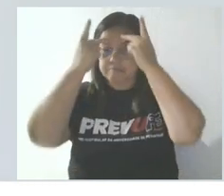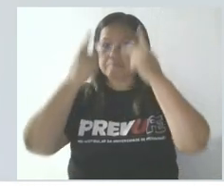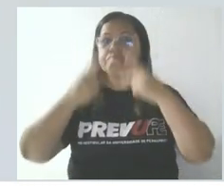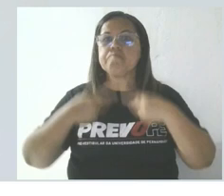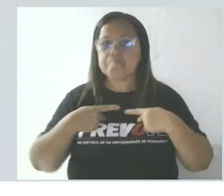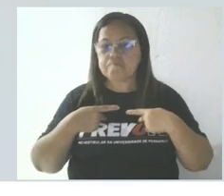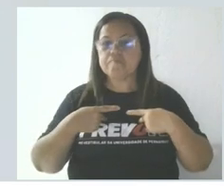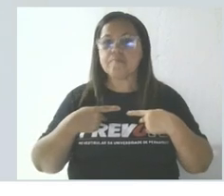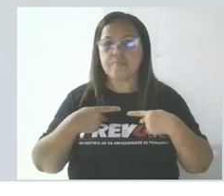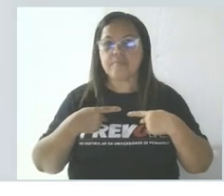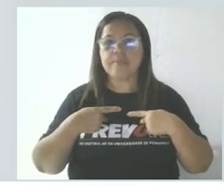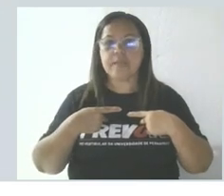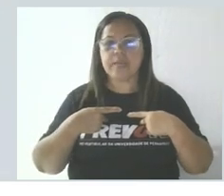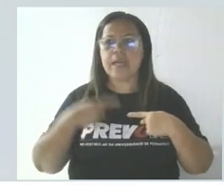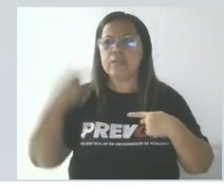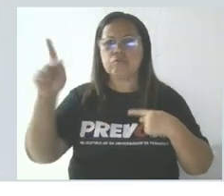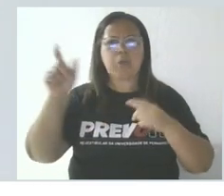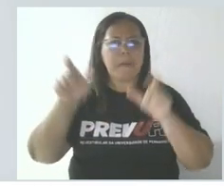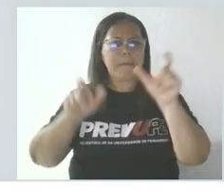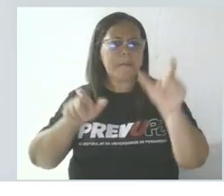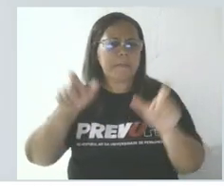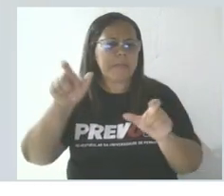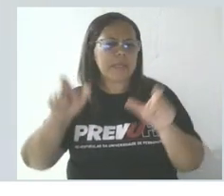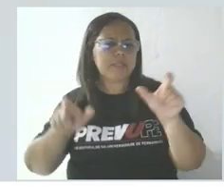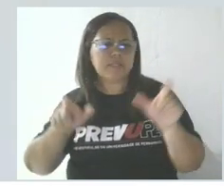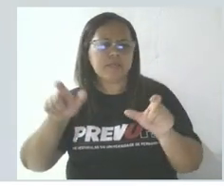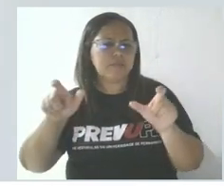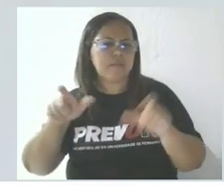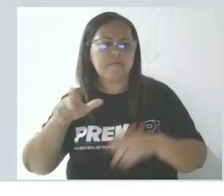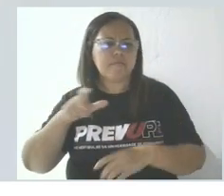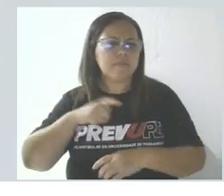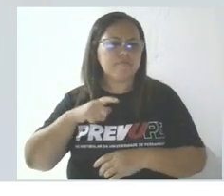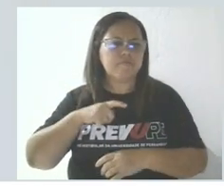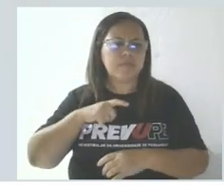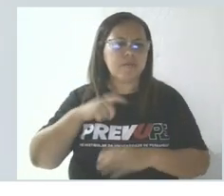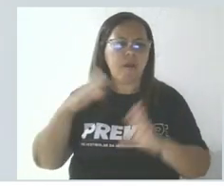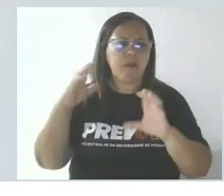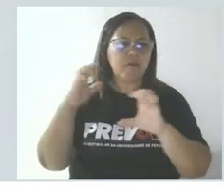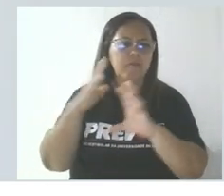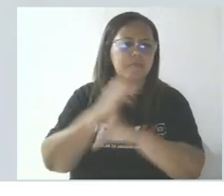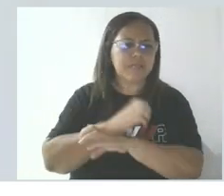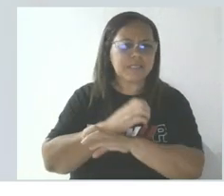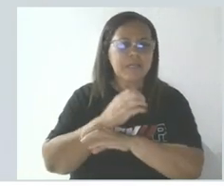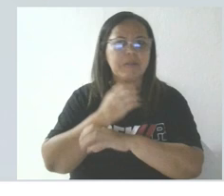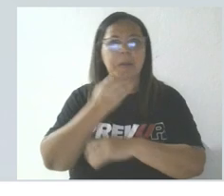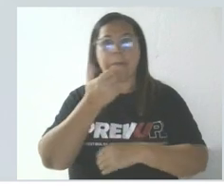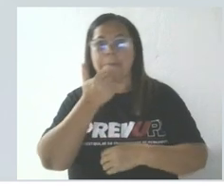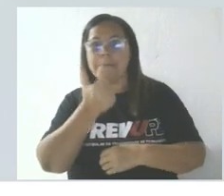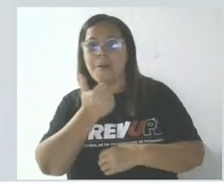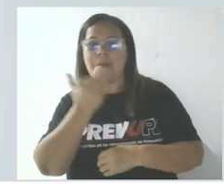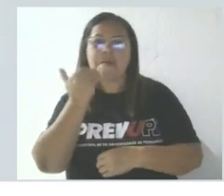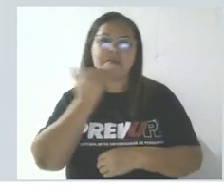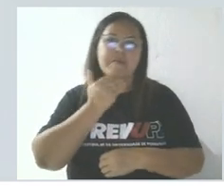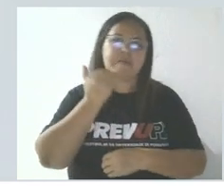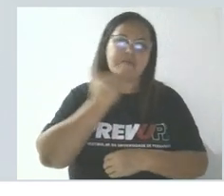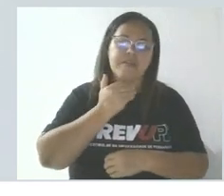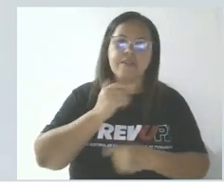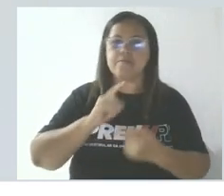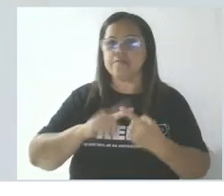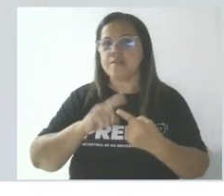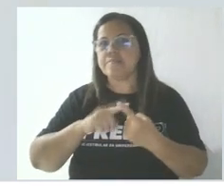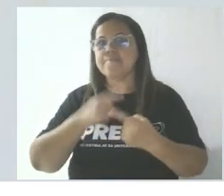humana os seus personagens eram tratados em toda sua complexidade com virtudes falhas e ambições